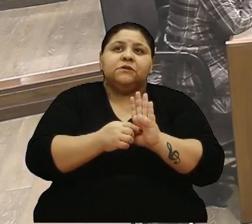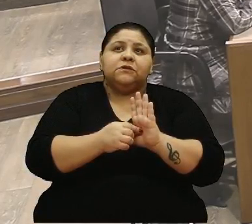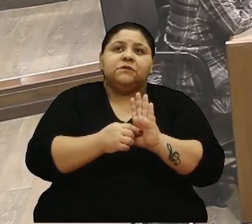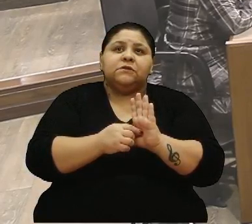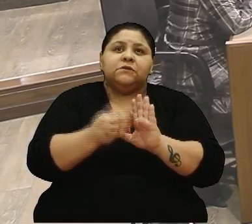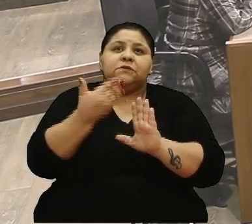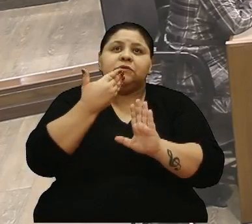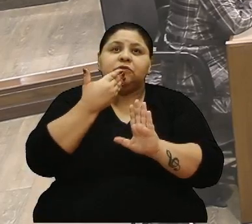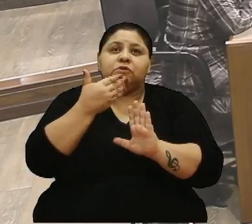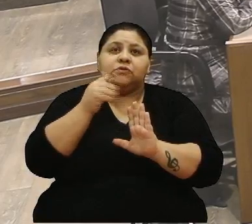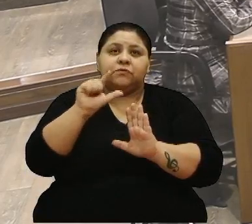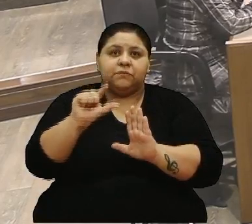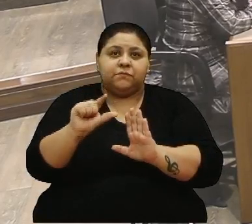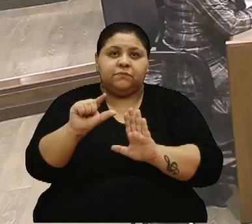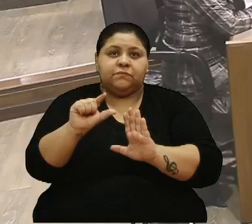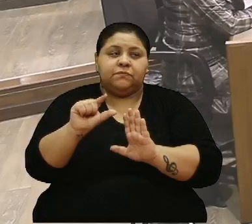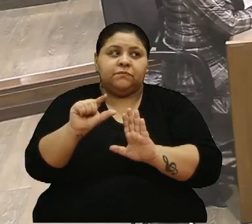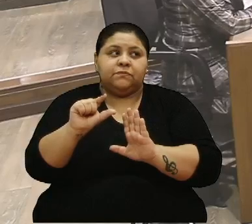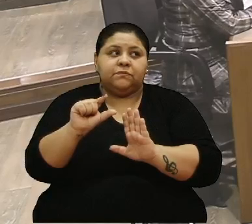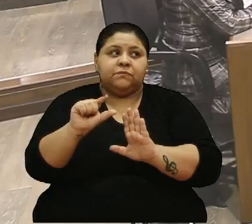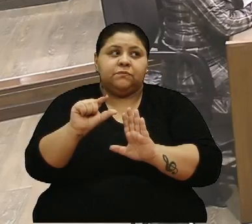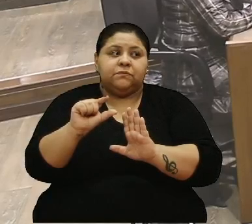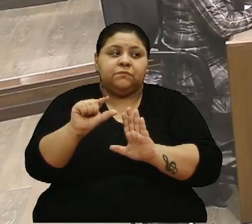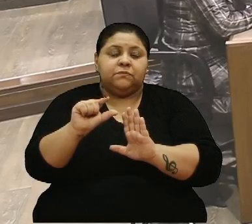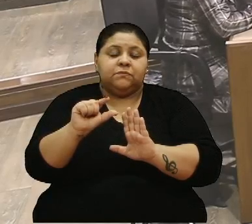Só um minuto aqui.